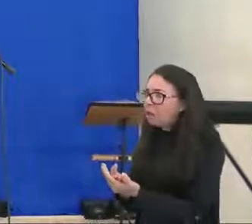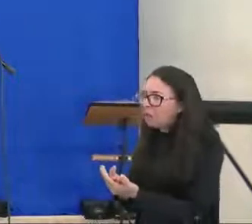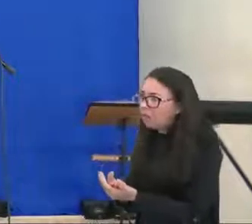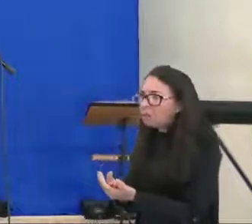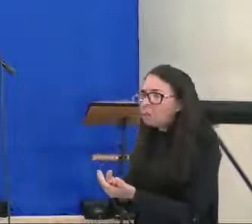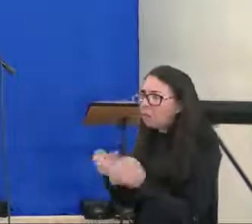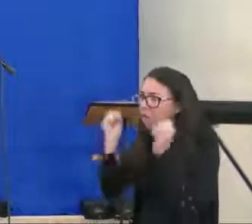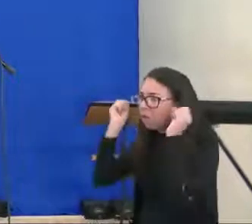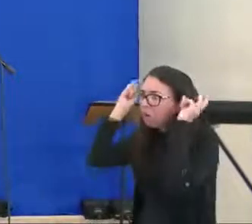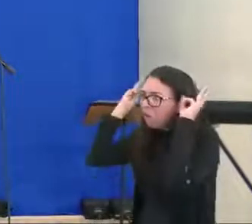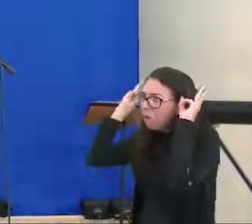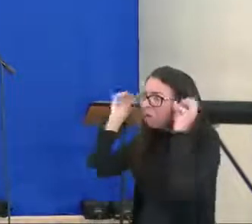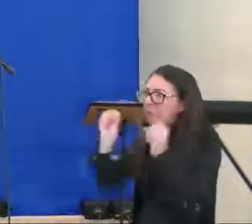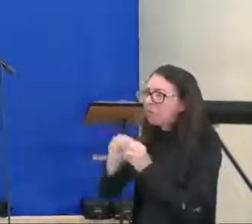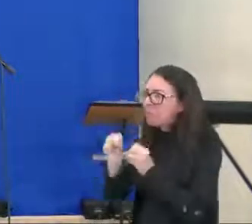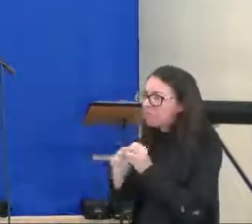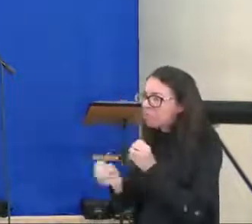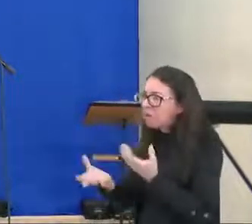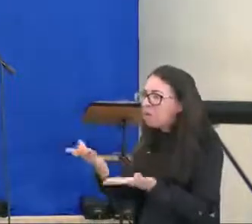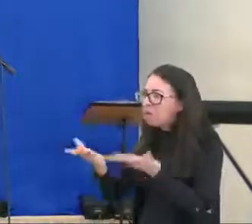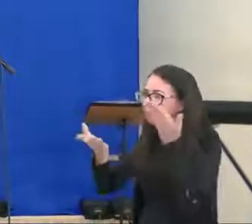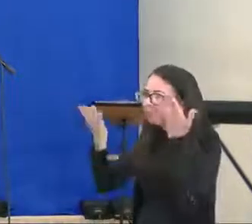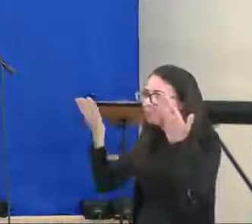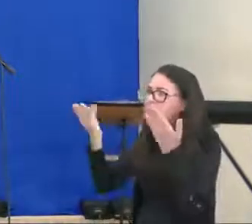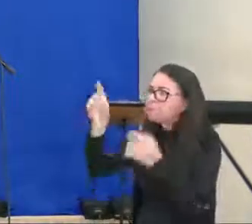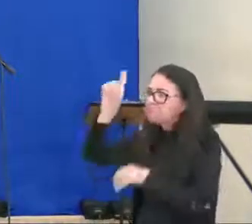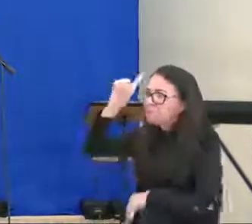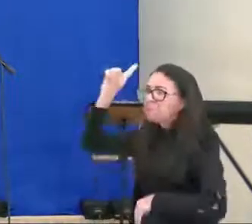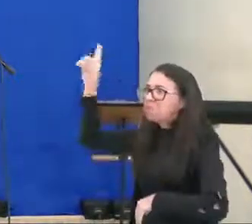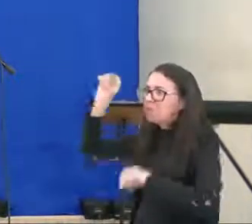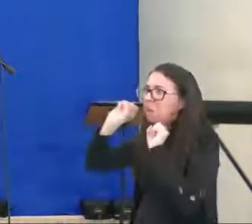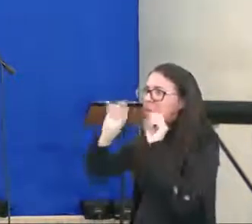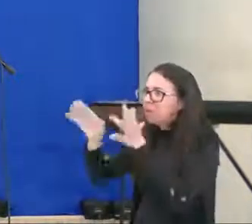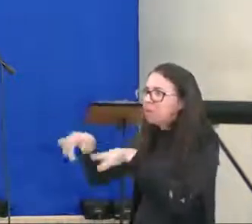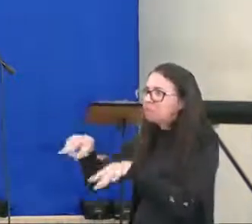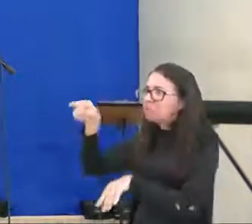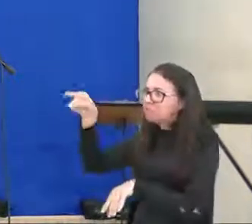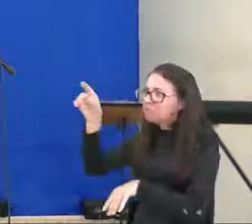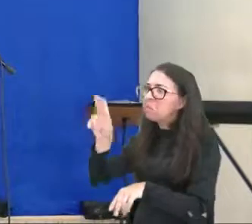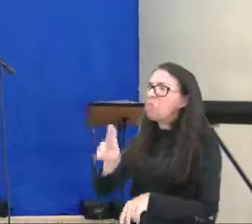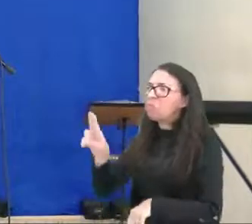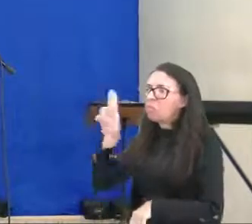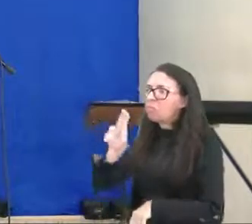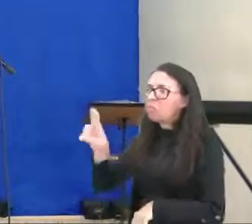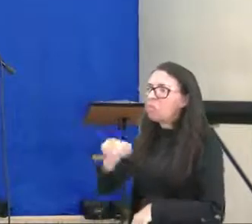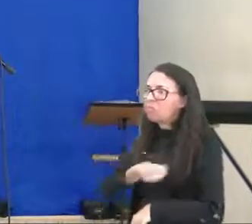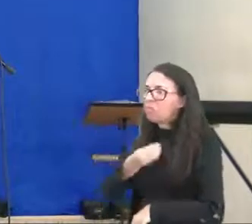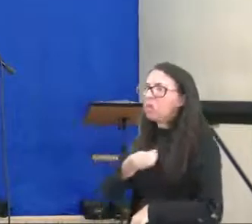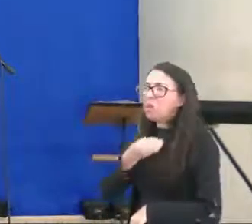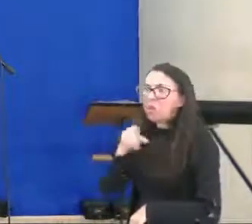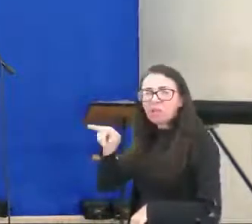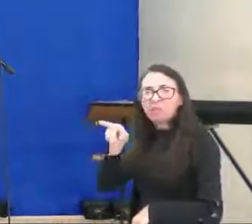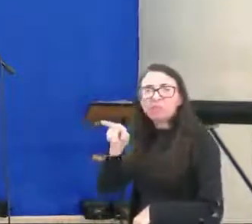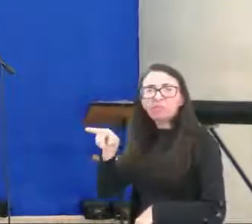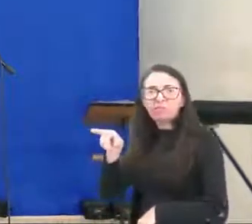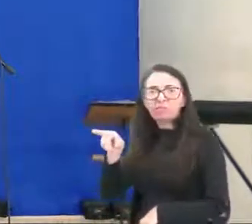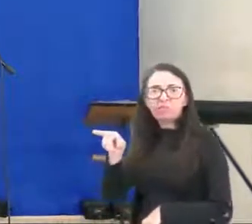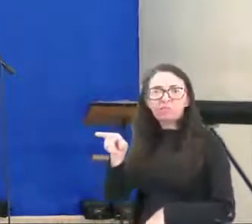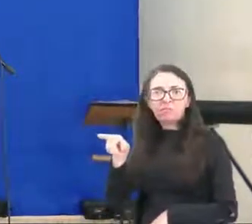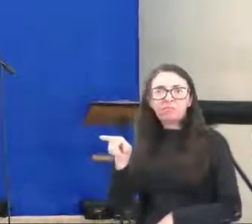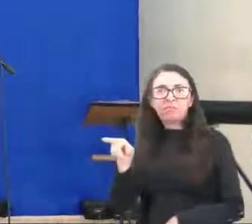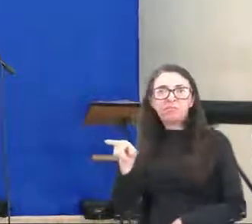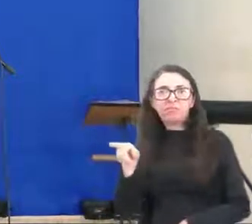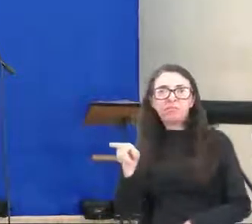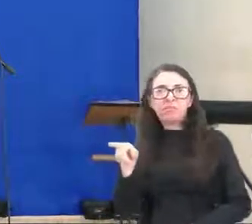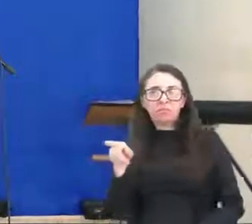tornava capaz de realizar eficientemente. Veja bem, o que é uma coisa eficiente?